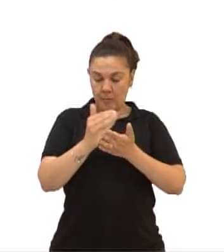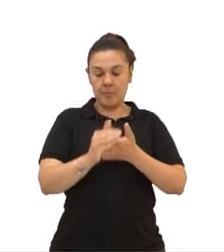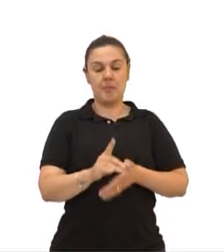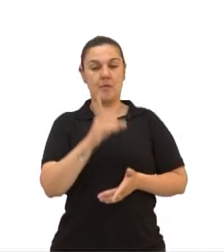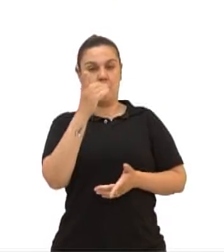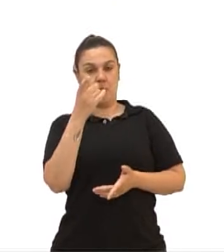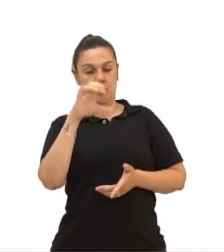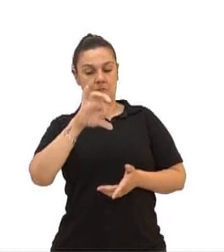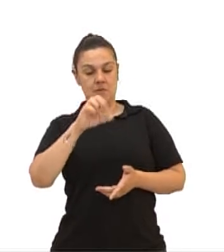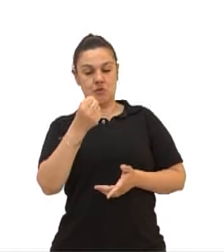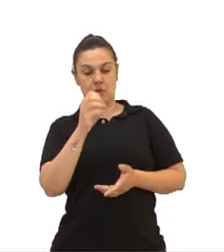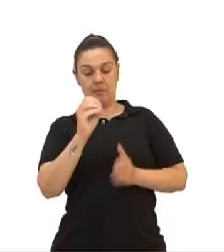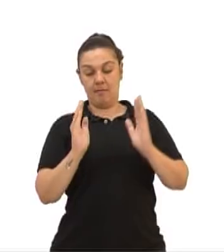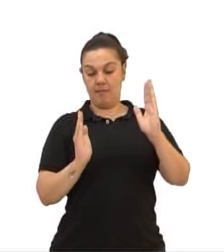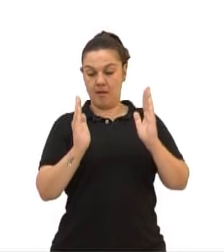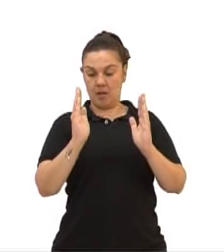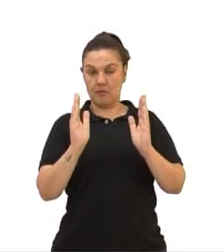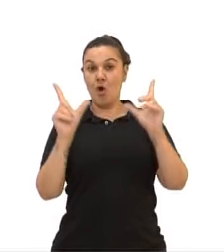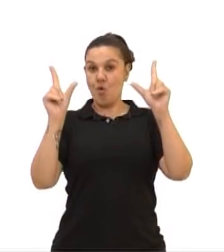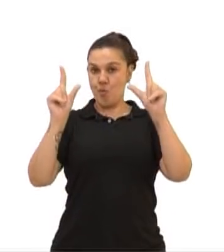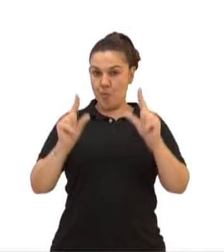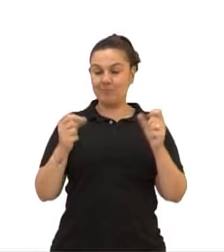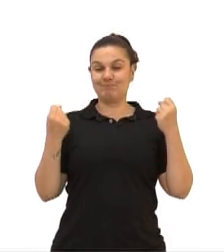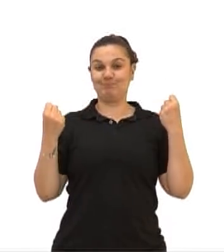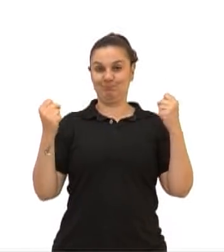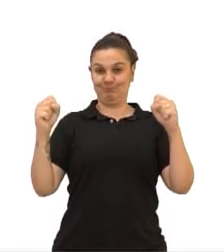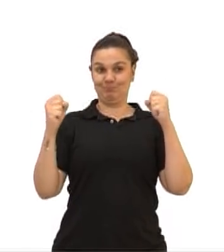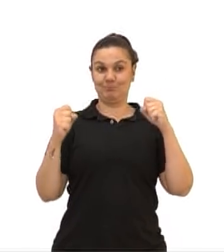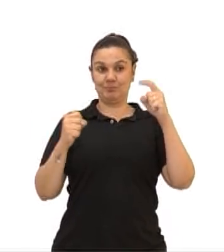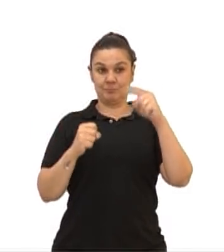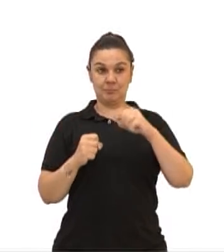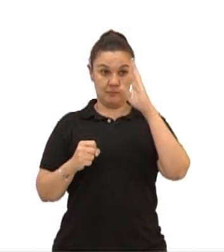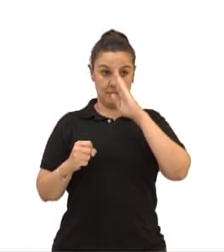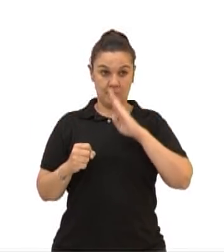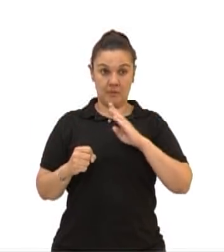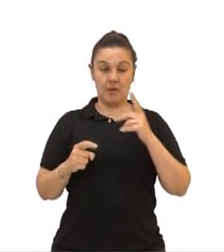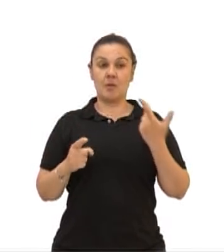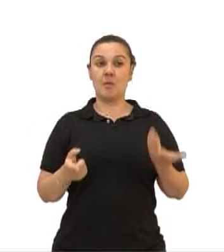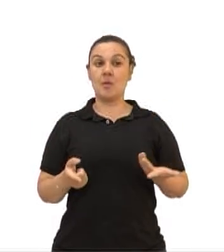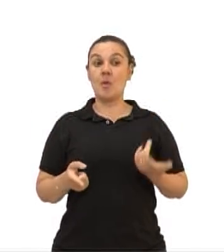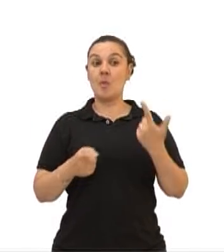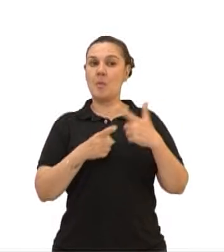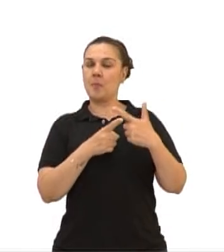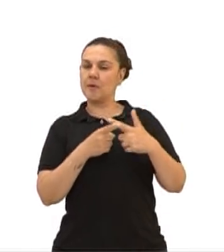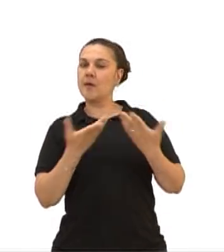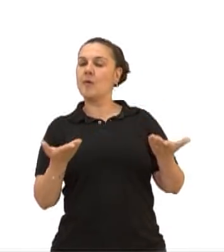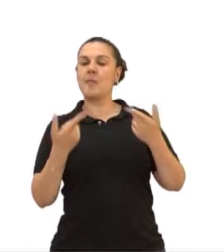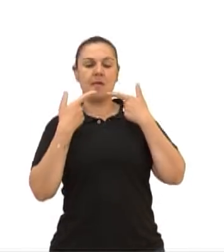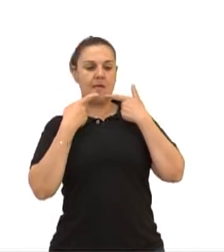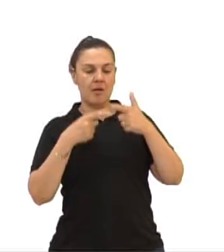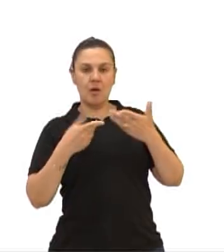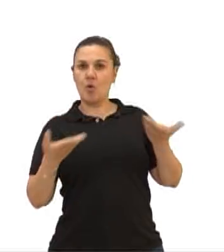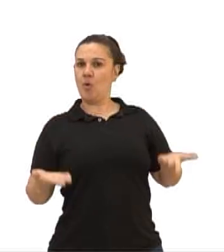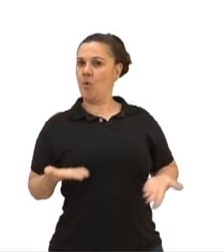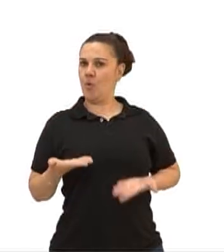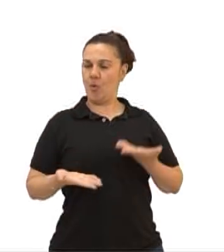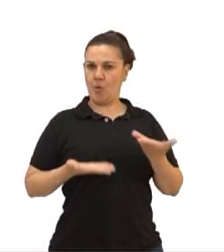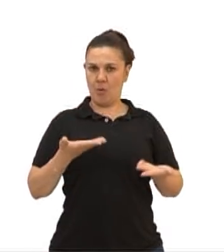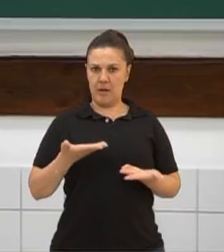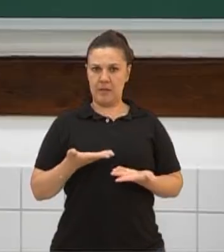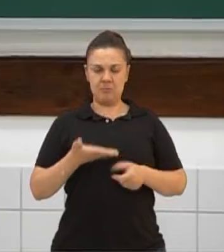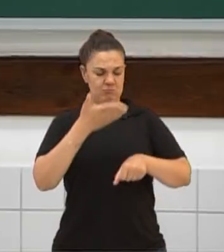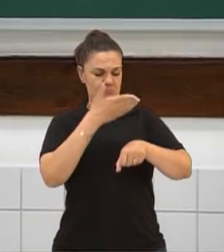partir da década de 1980 ocorre a crise da educação física com a contestação do modelo tecnicista, ou seja, esse